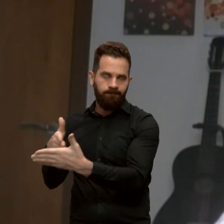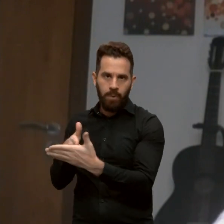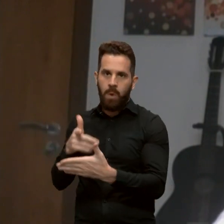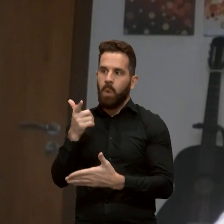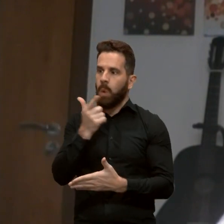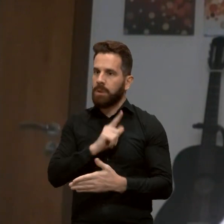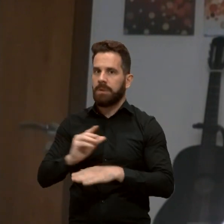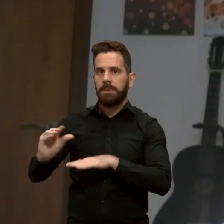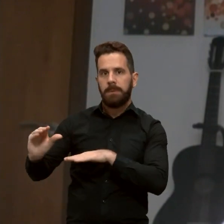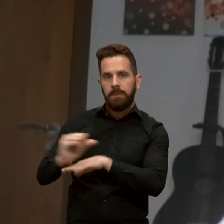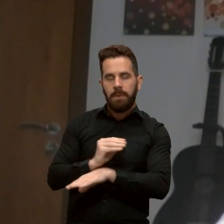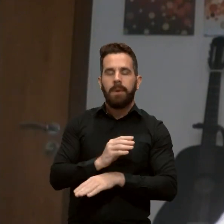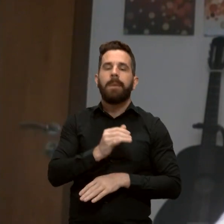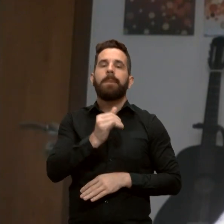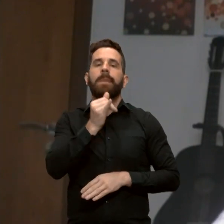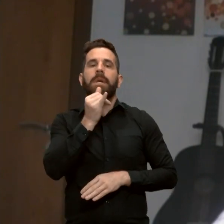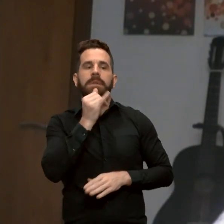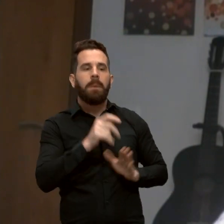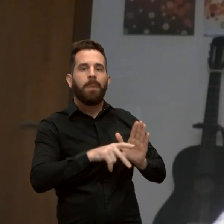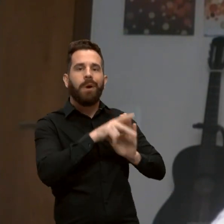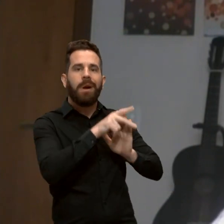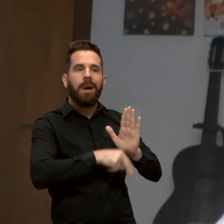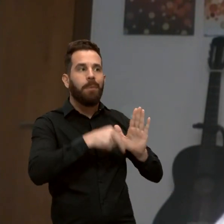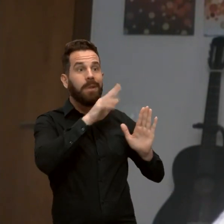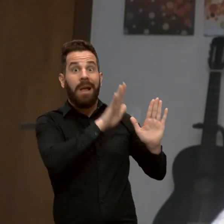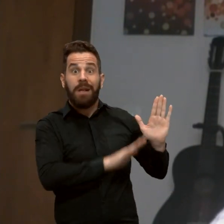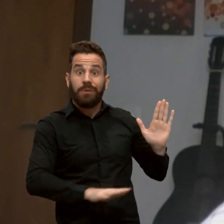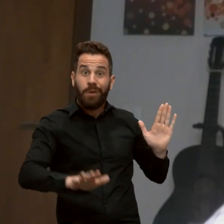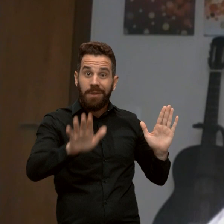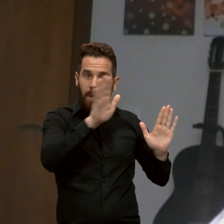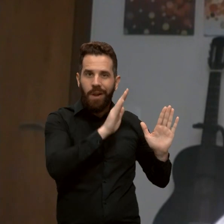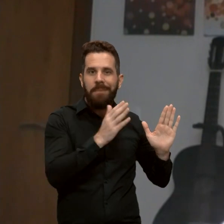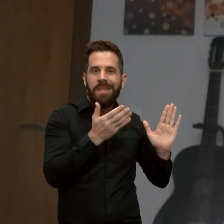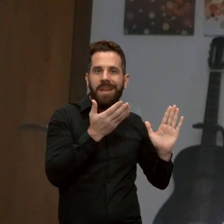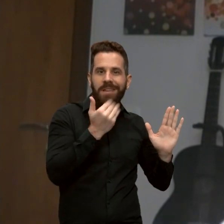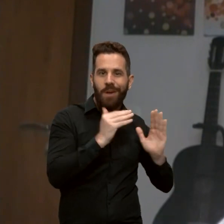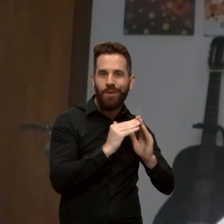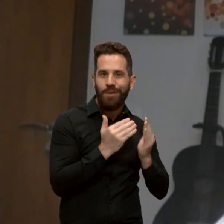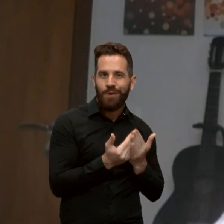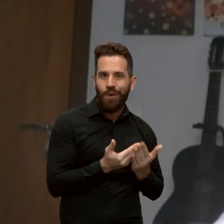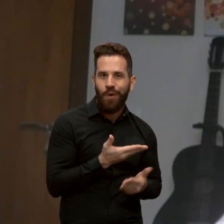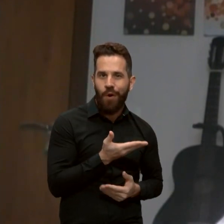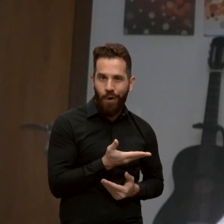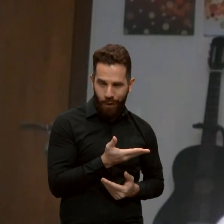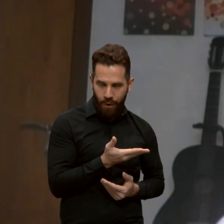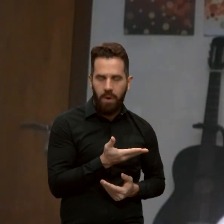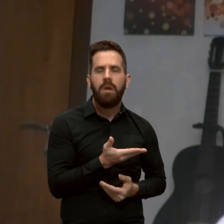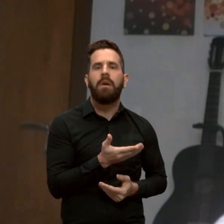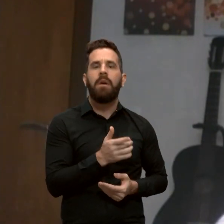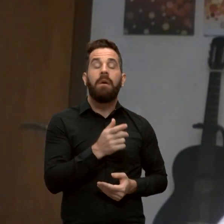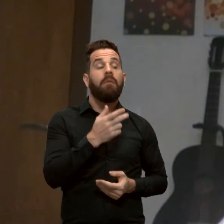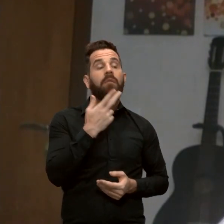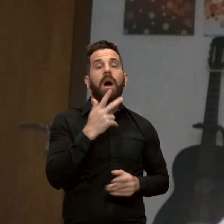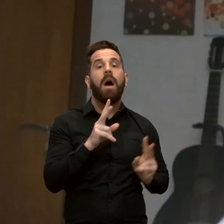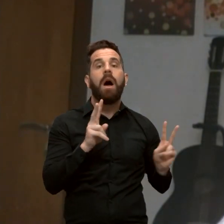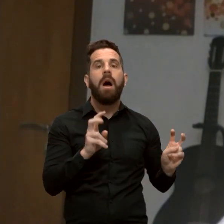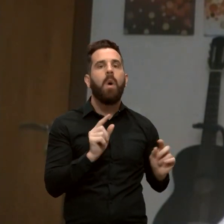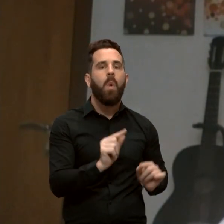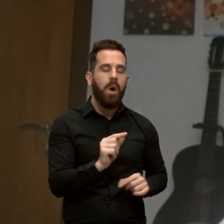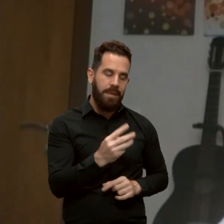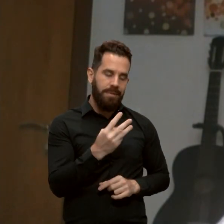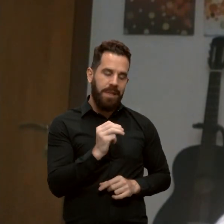o Programa Nacional de Alimentação Escolar, o PNAE, né, que, segundo a lei, fala que 30% de todo recurso que vai para a